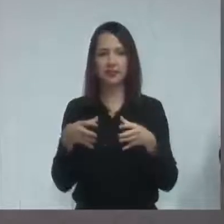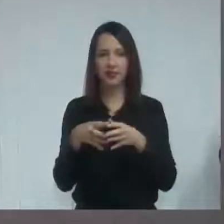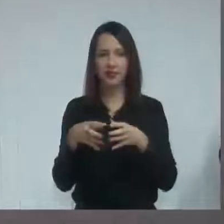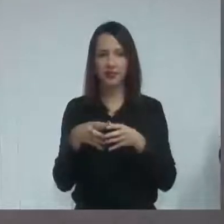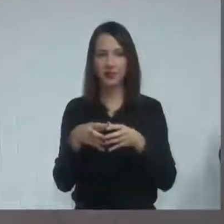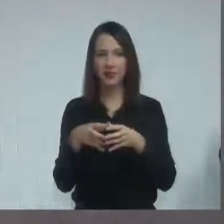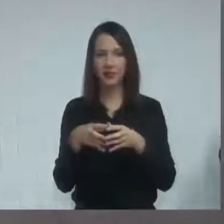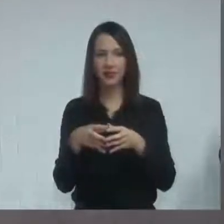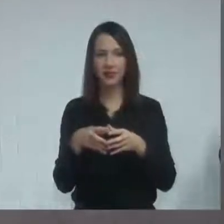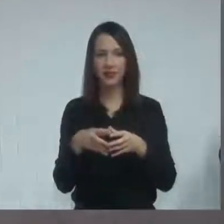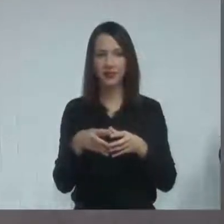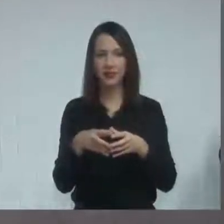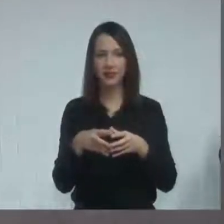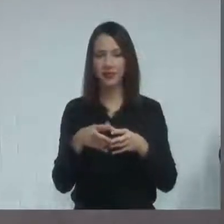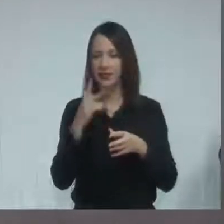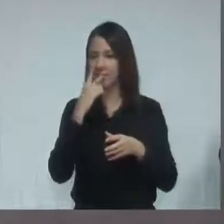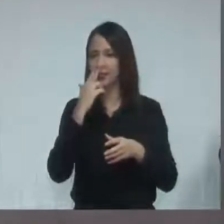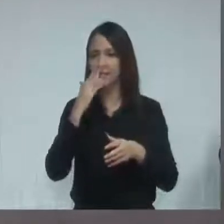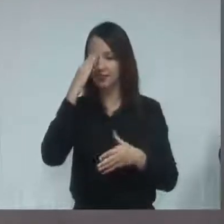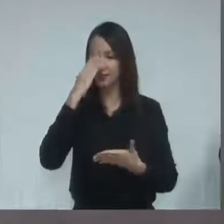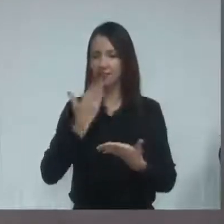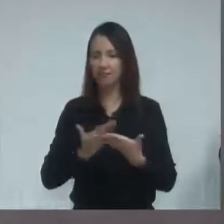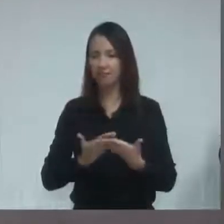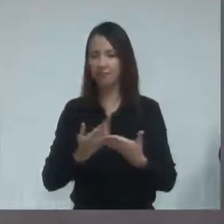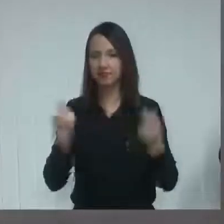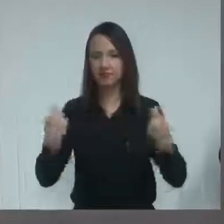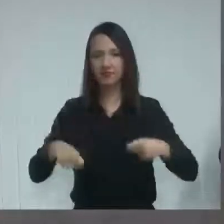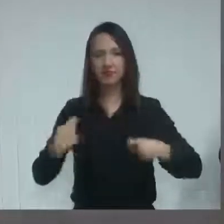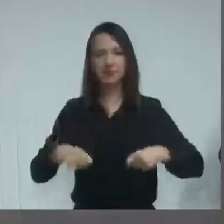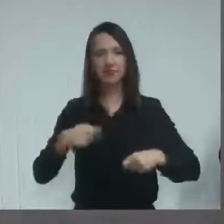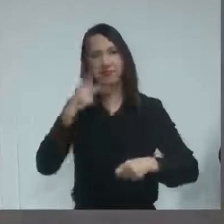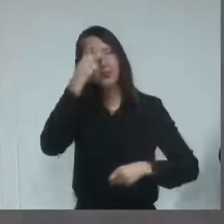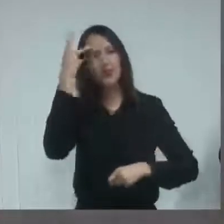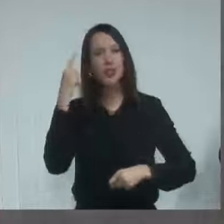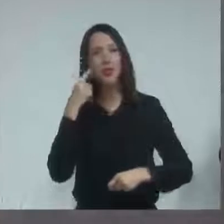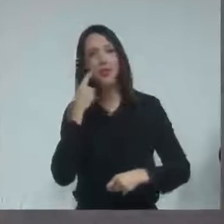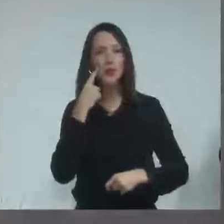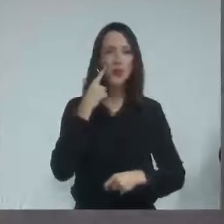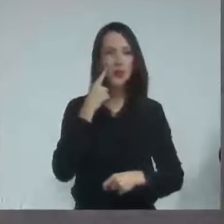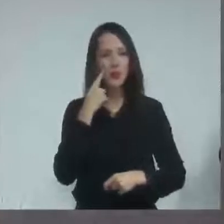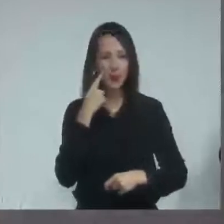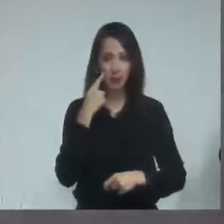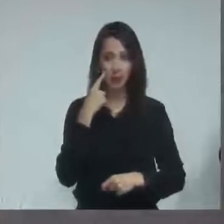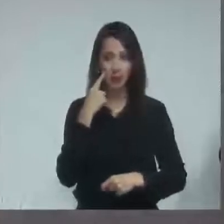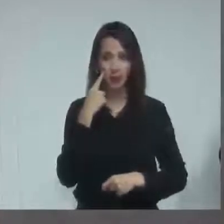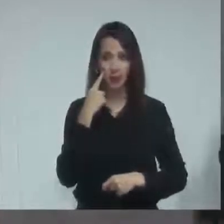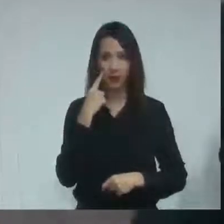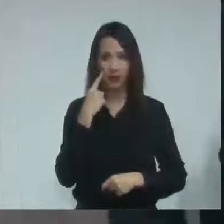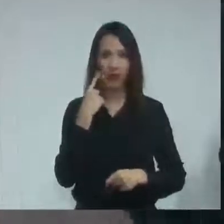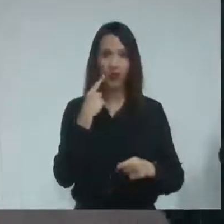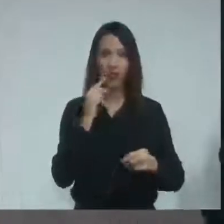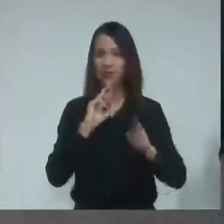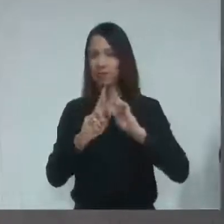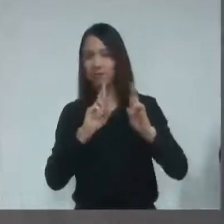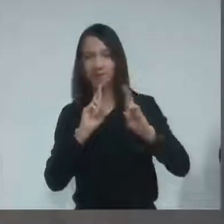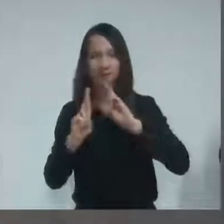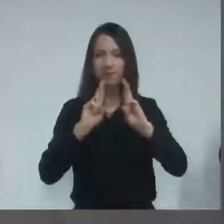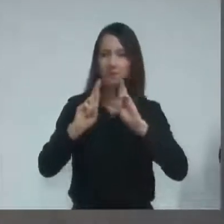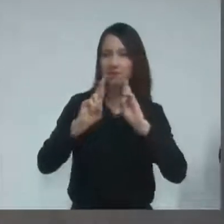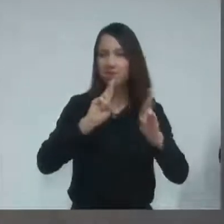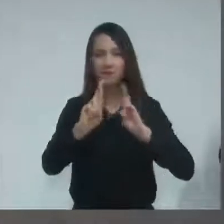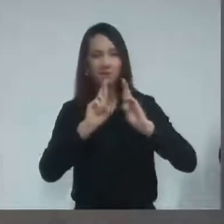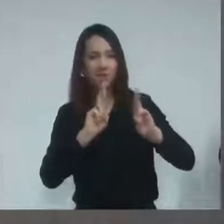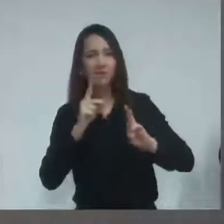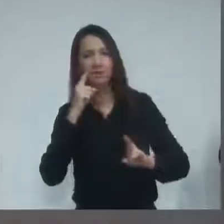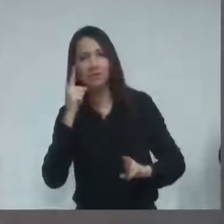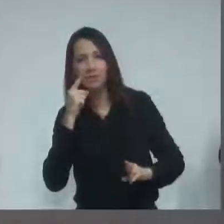processante, porque eu acho que é necessário. As pessoas têm muitas dúvidas. Esses dias eu fiquei respondendo o tempo todo dúvidas sobre